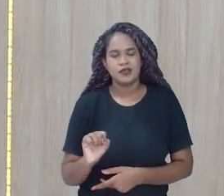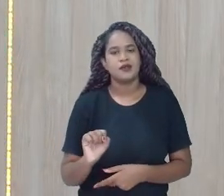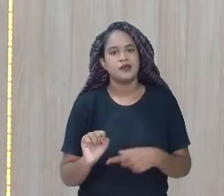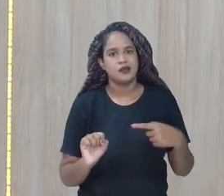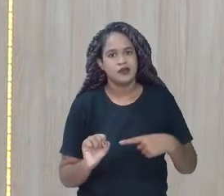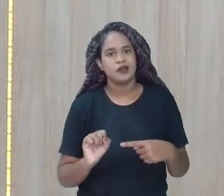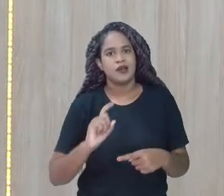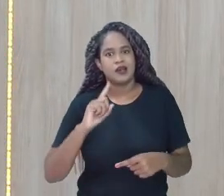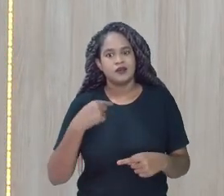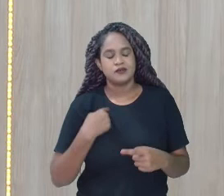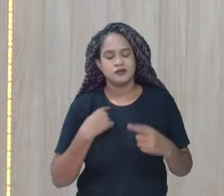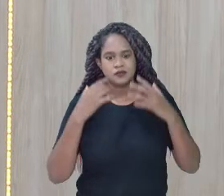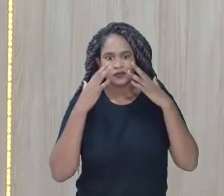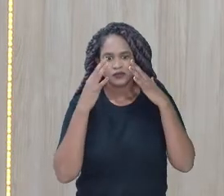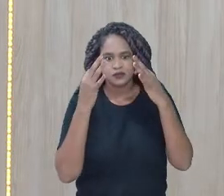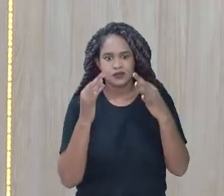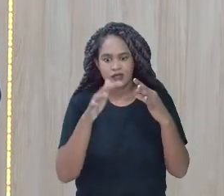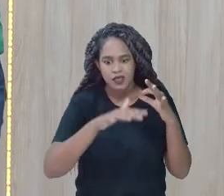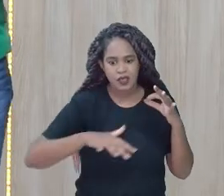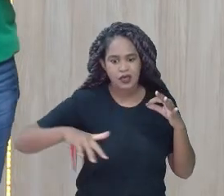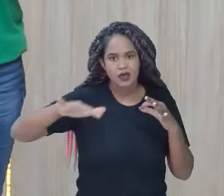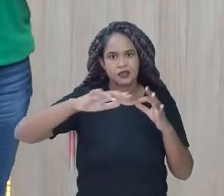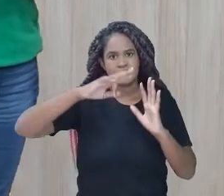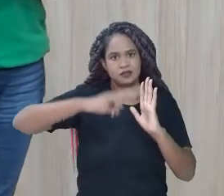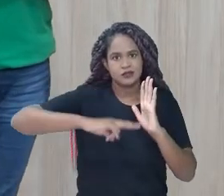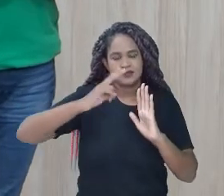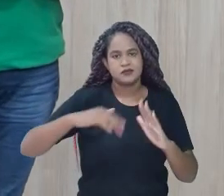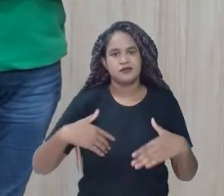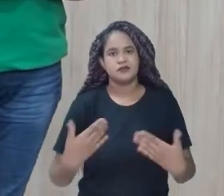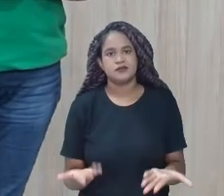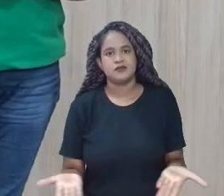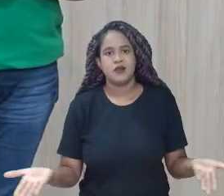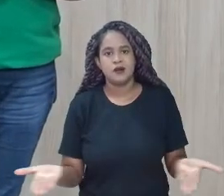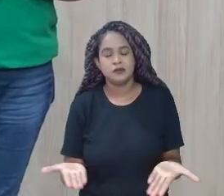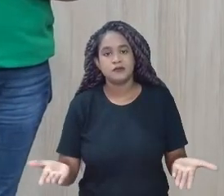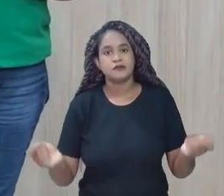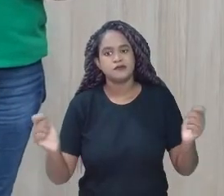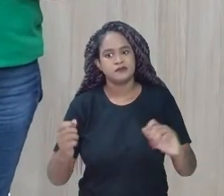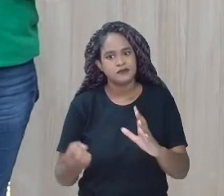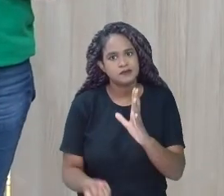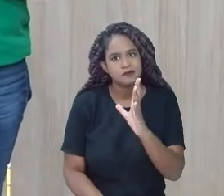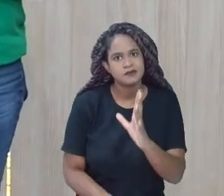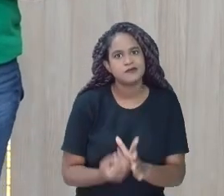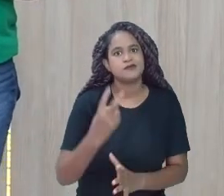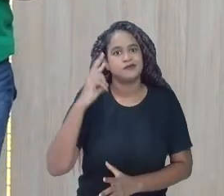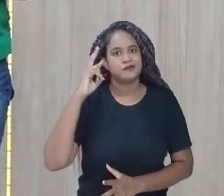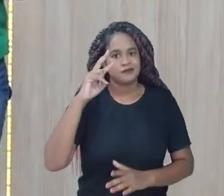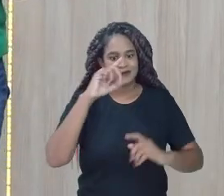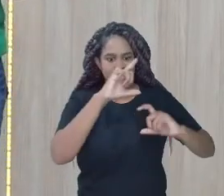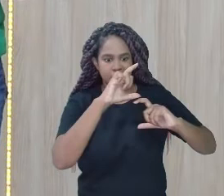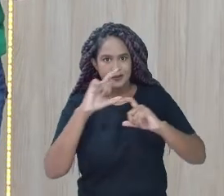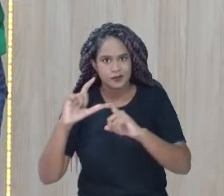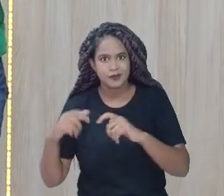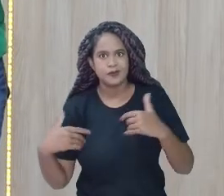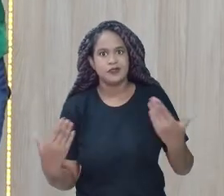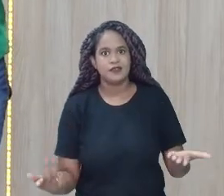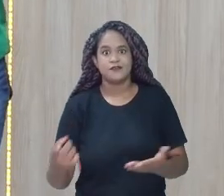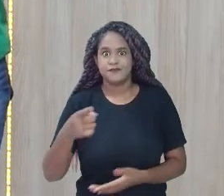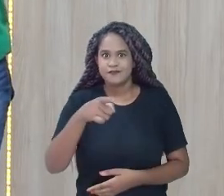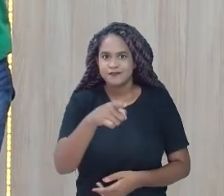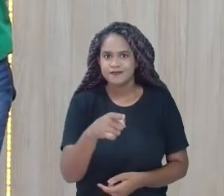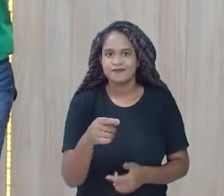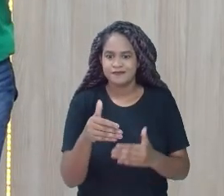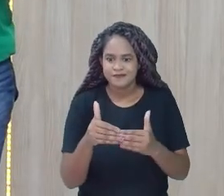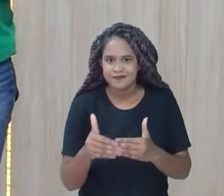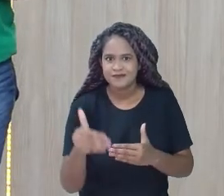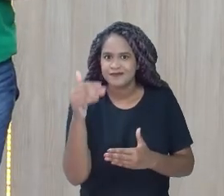leitura. E aí agora nós podemos criar essas histórias em quadrinhos. E quem sabe você não será